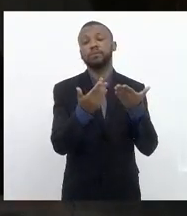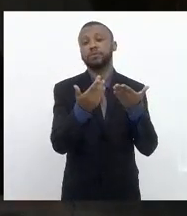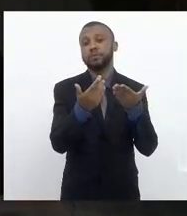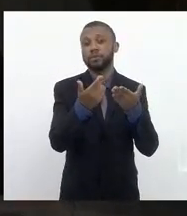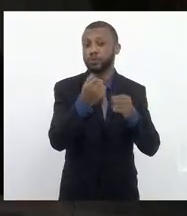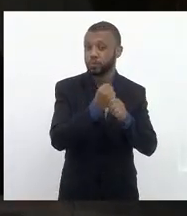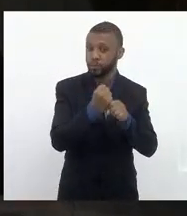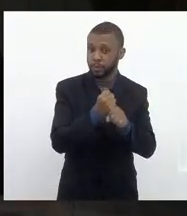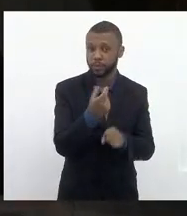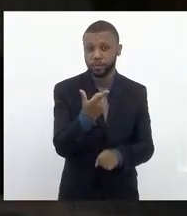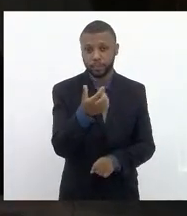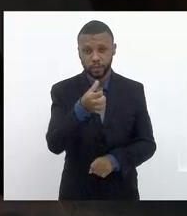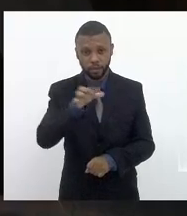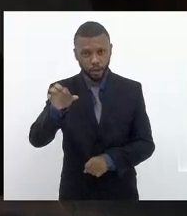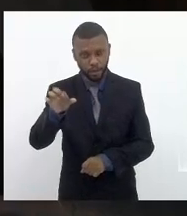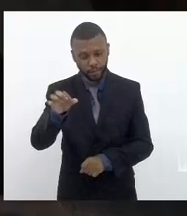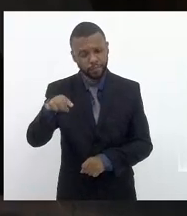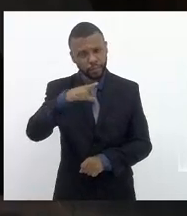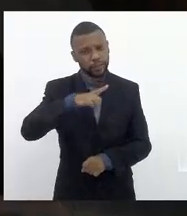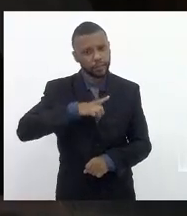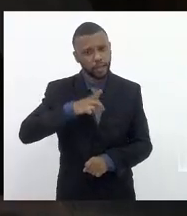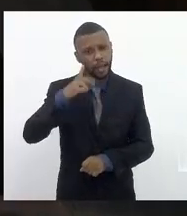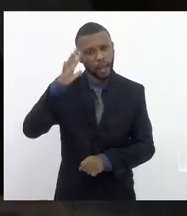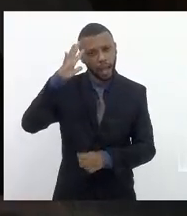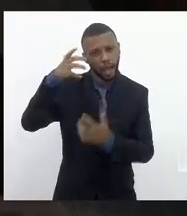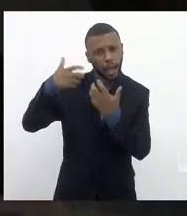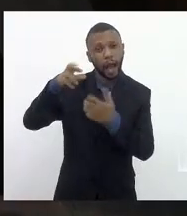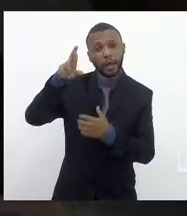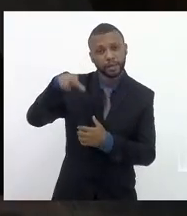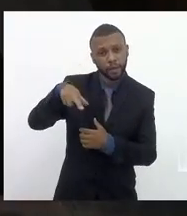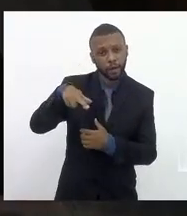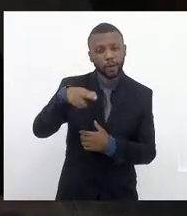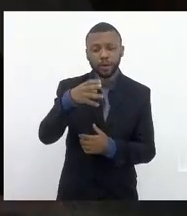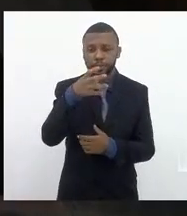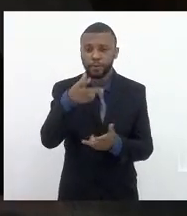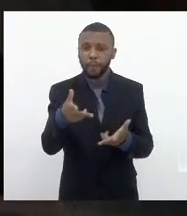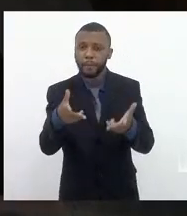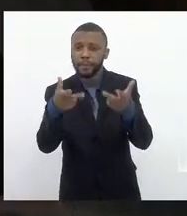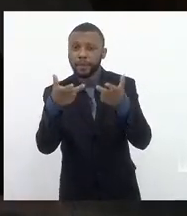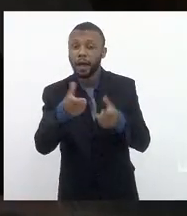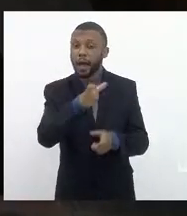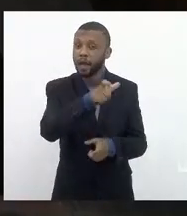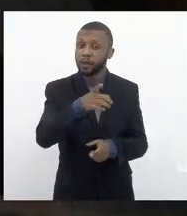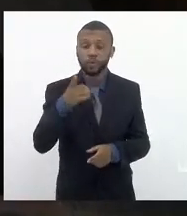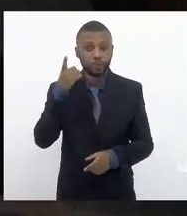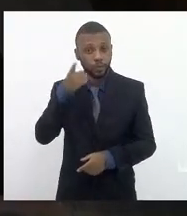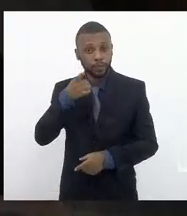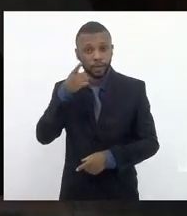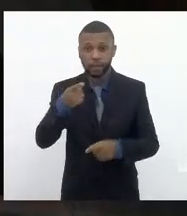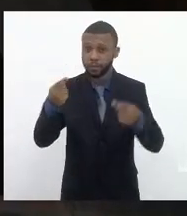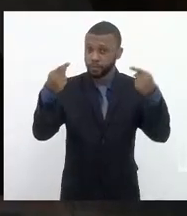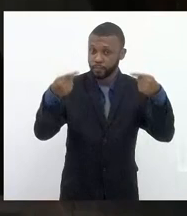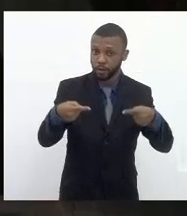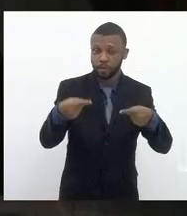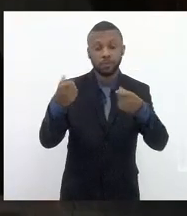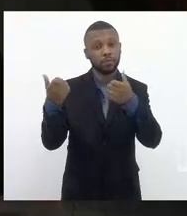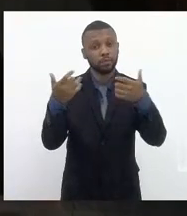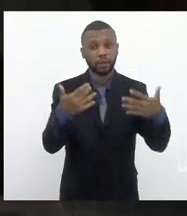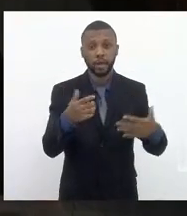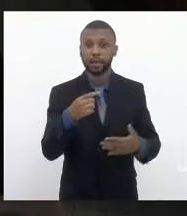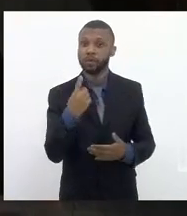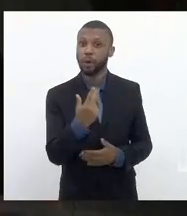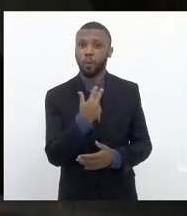assiste razão quando ouvimos aqui os deputados que são oposição dizer que nós somos não podemos ser escravos